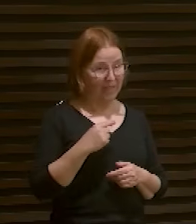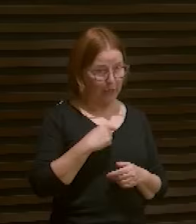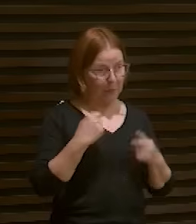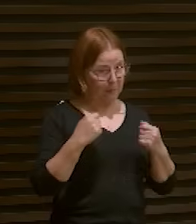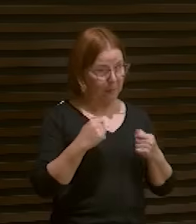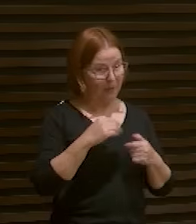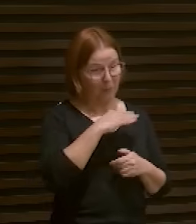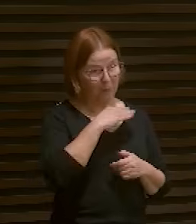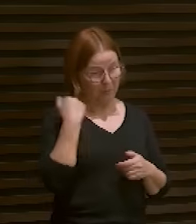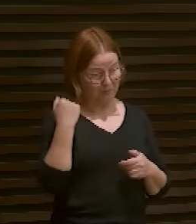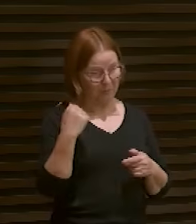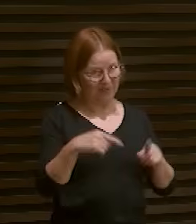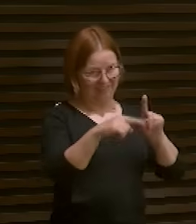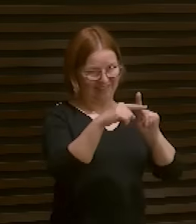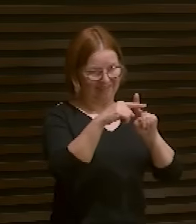naquela cruz.